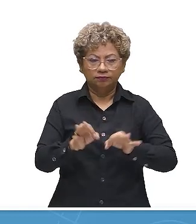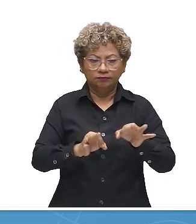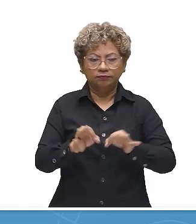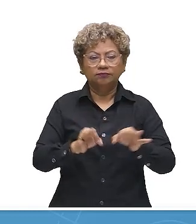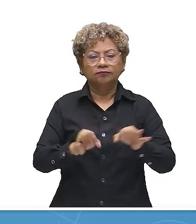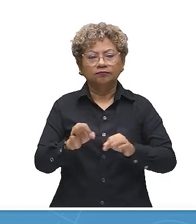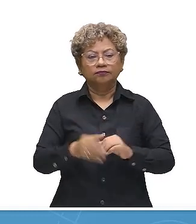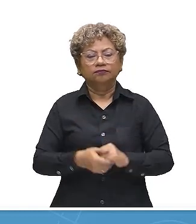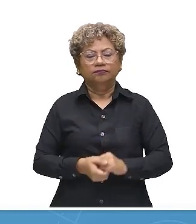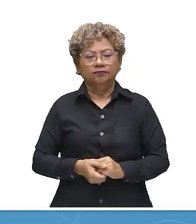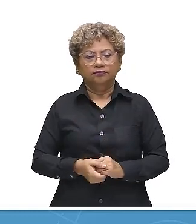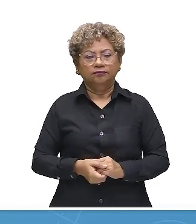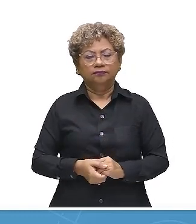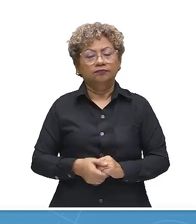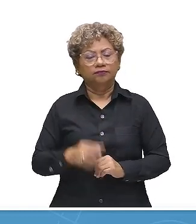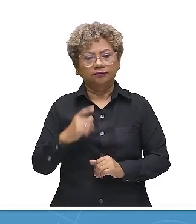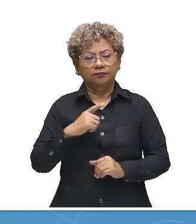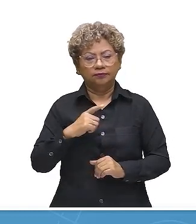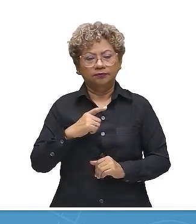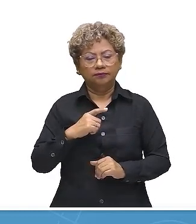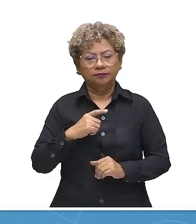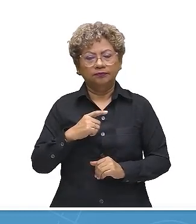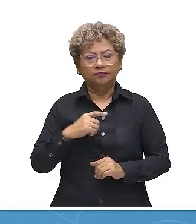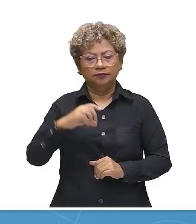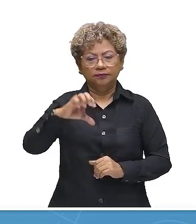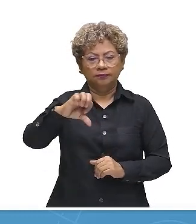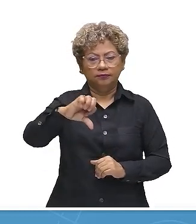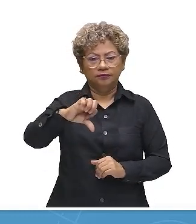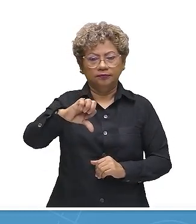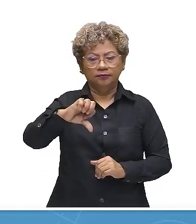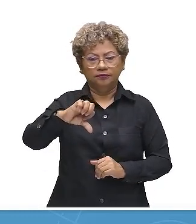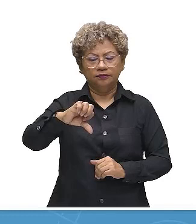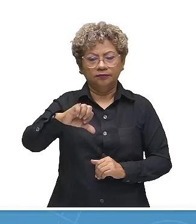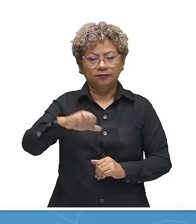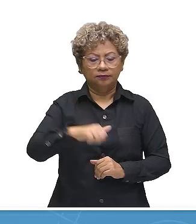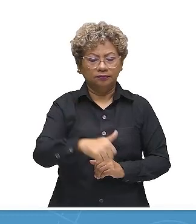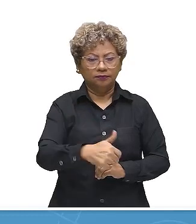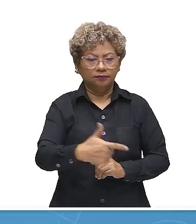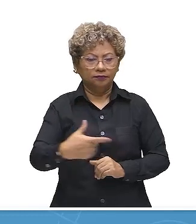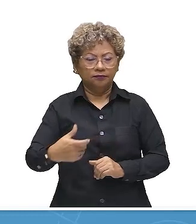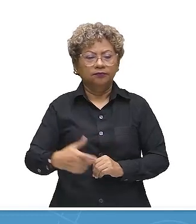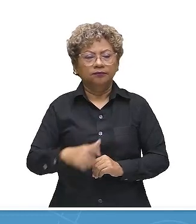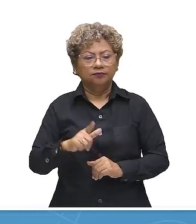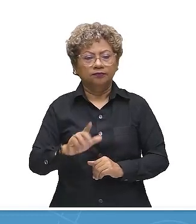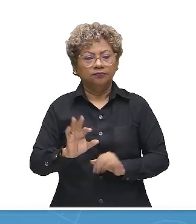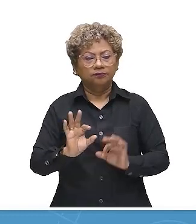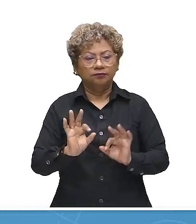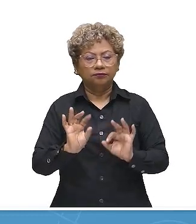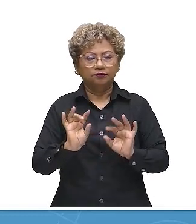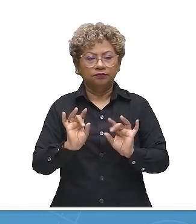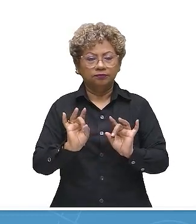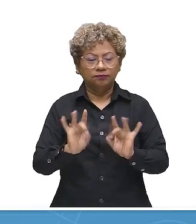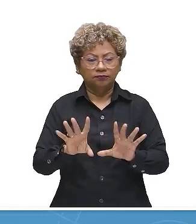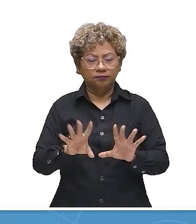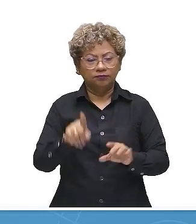9 sobre 12, né? Aí já ajudaria. E aí você pode simplificar aqui por 3,